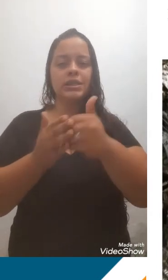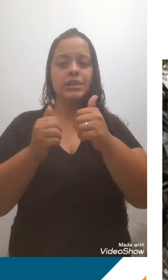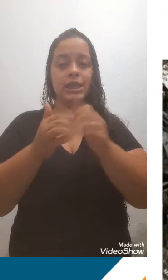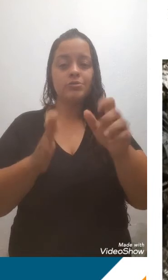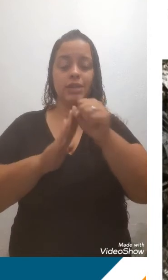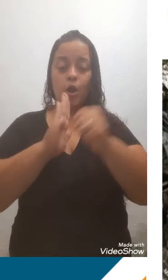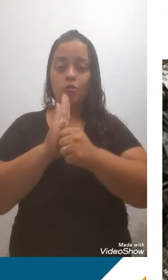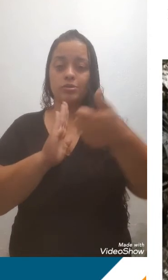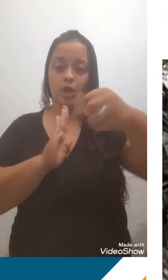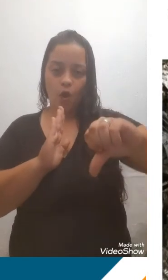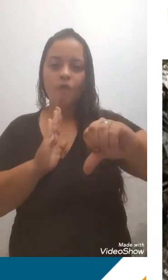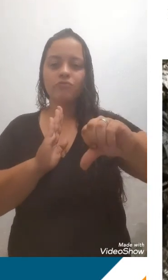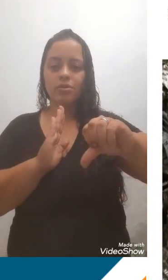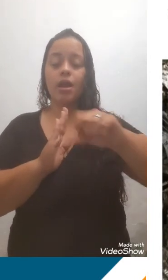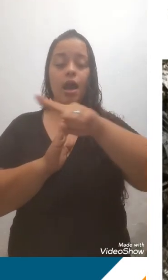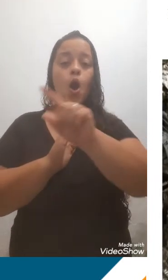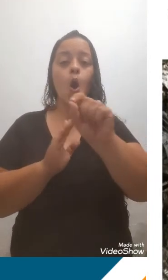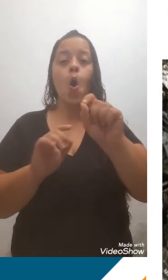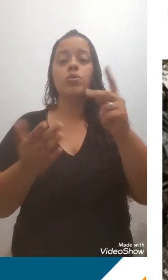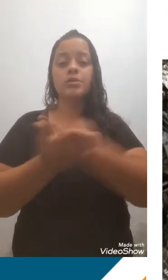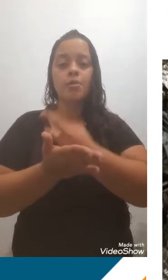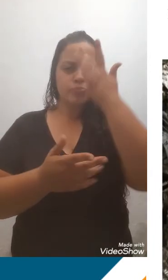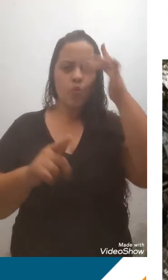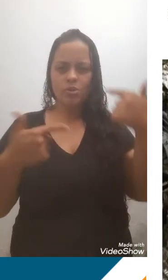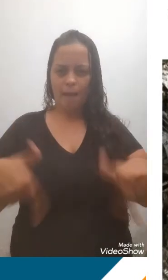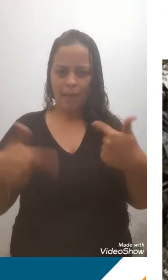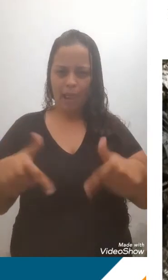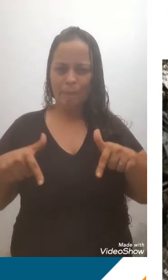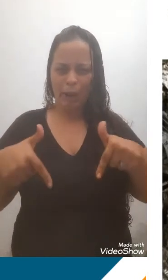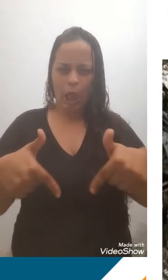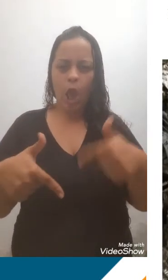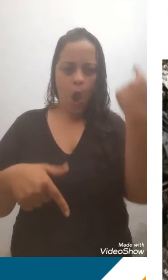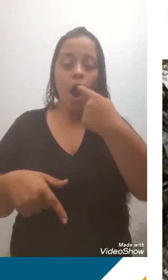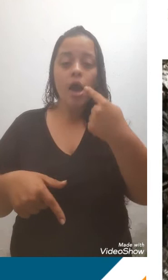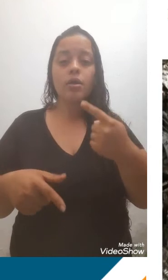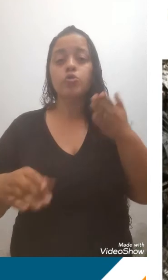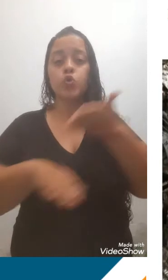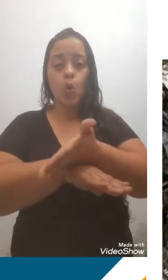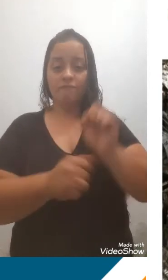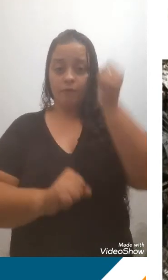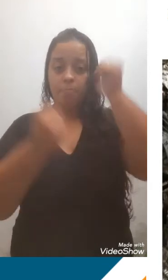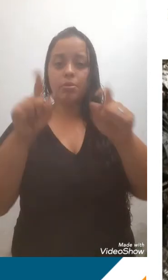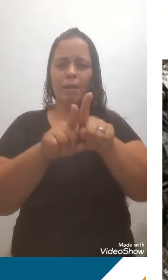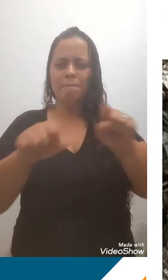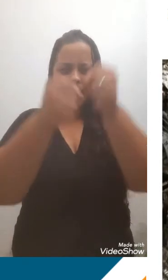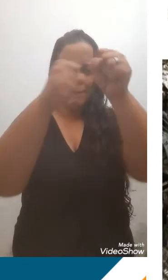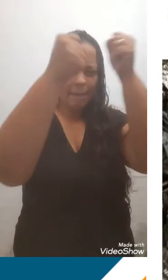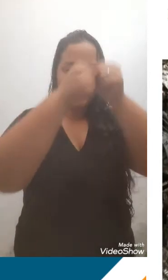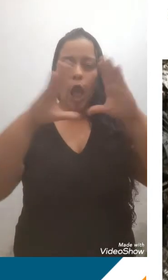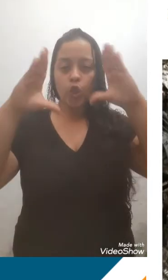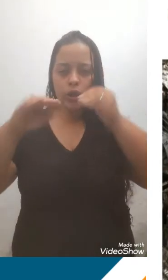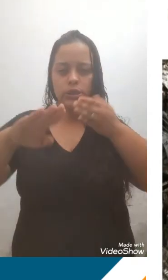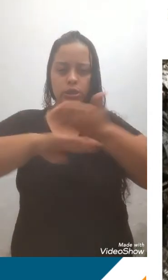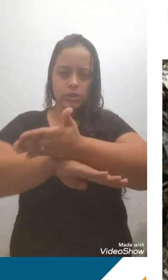se caracterizou pelos operários quebrarem as máquinas, né? Então os operários invadiam as fábricas normalmente à noite,